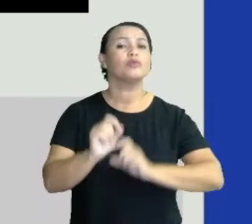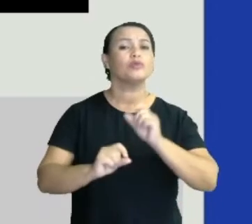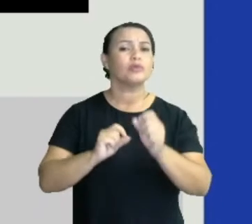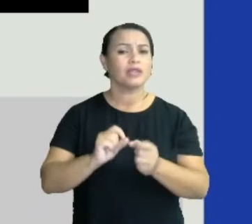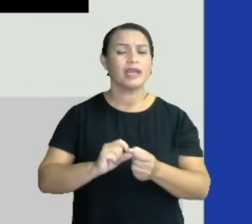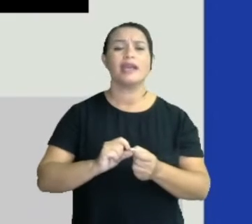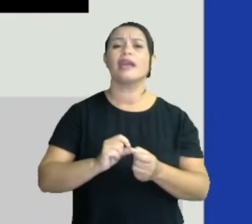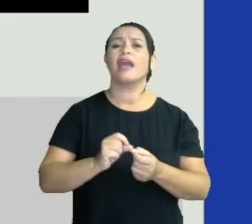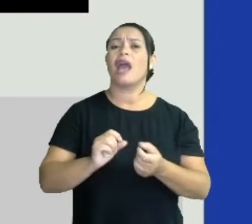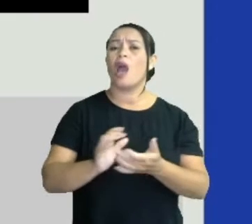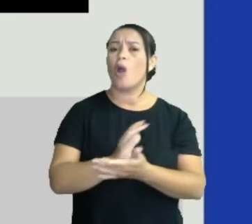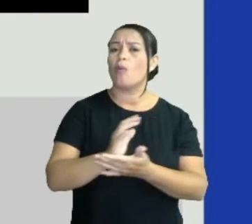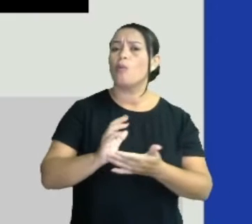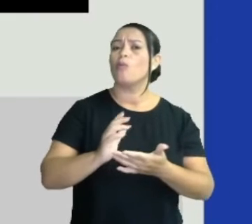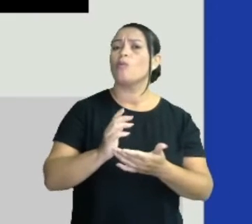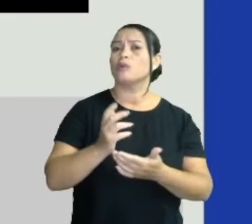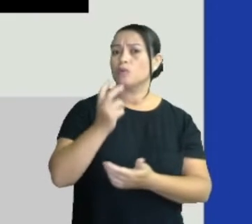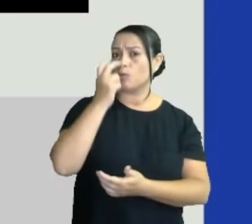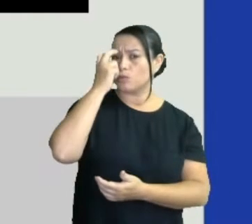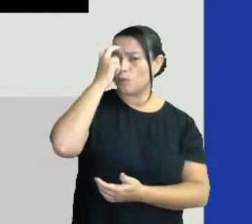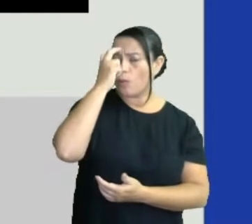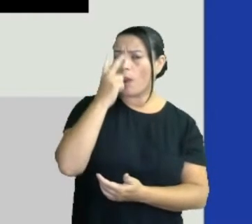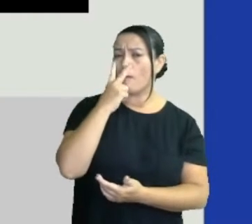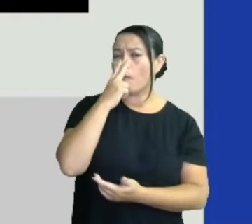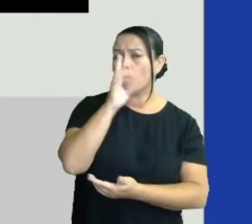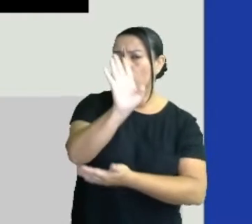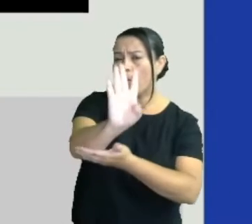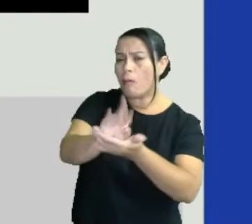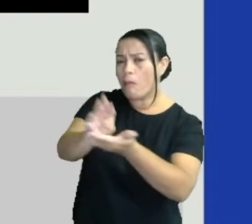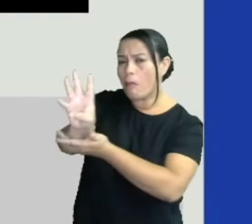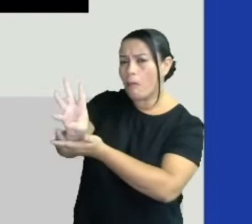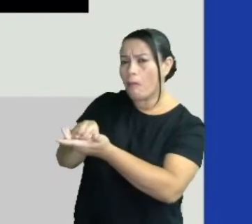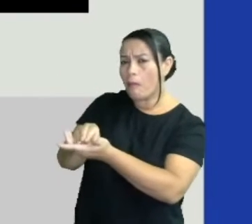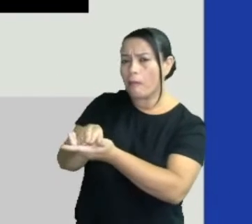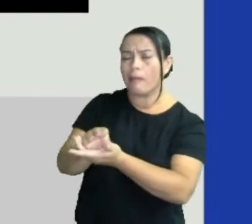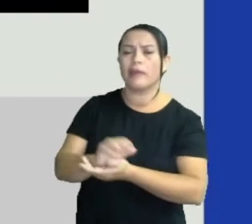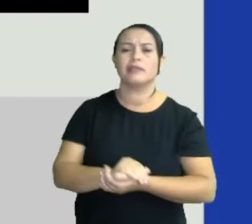muitos traços da nossa cultura foi